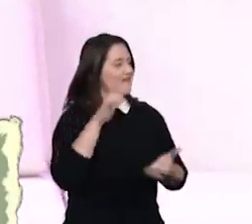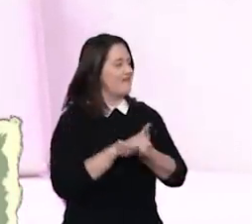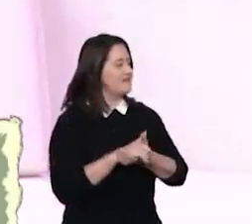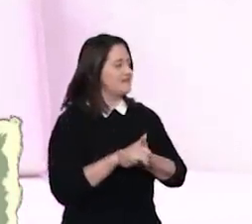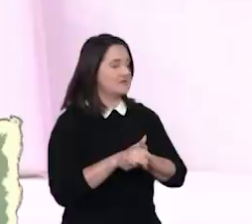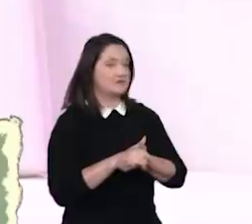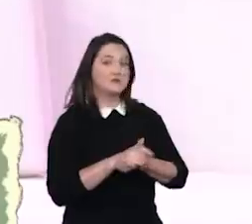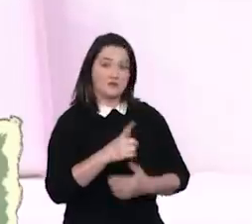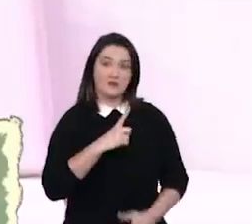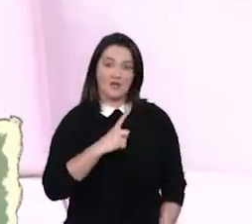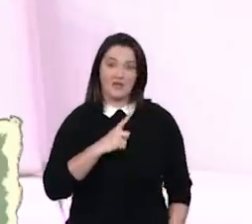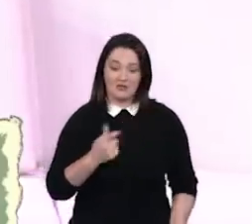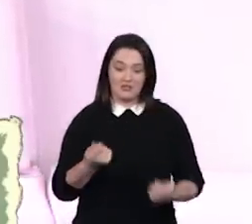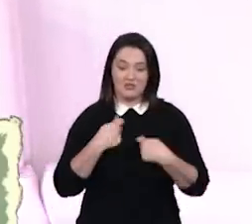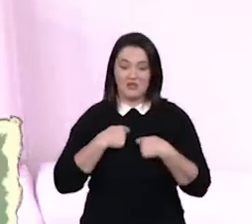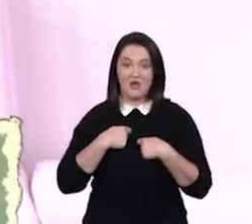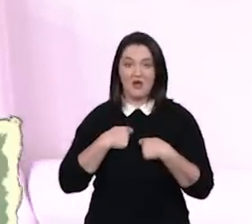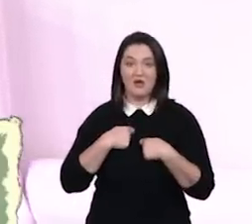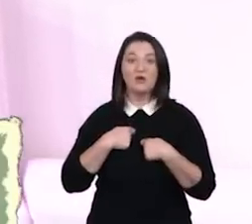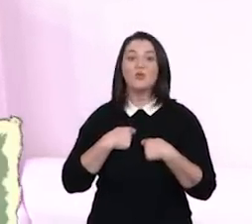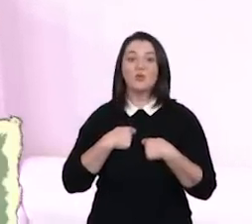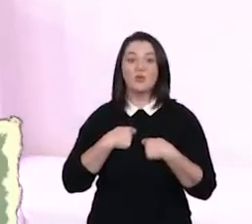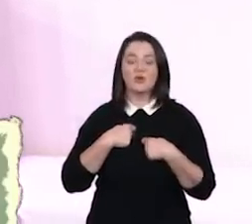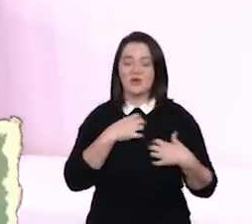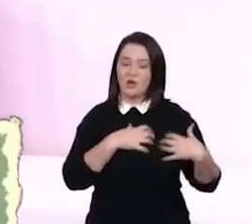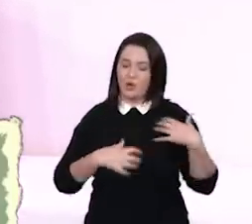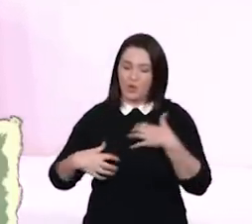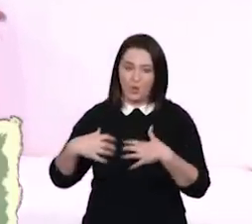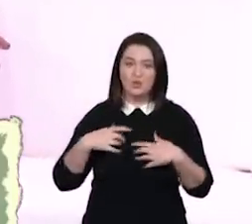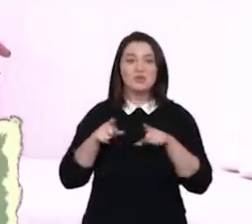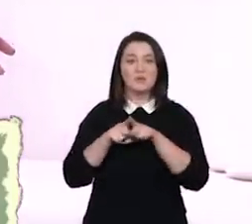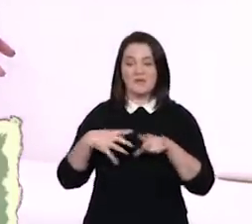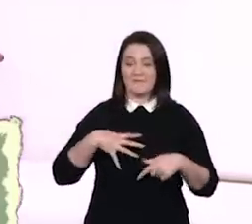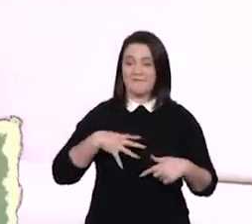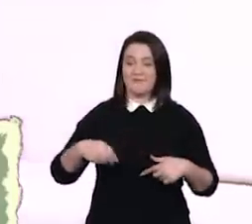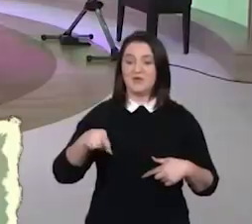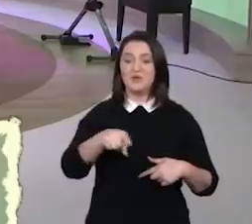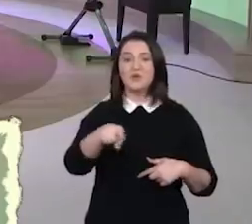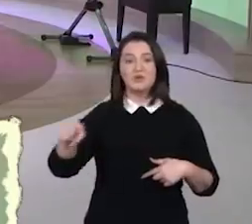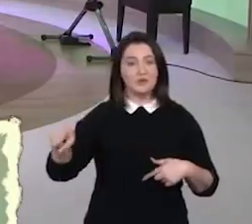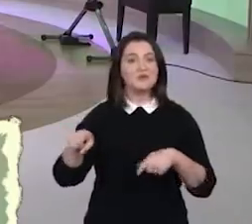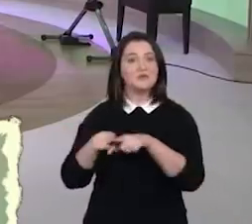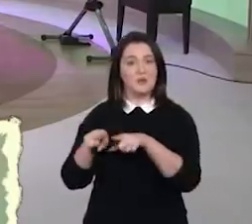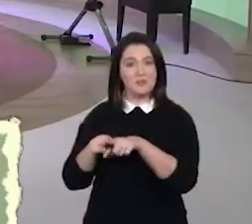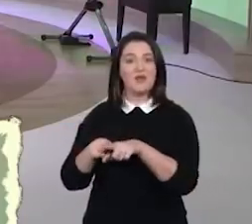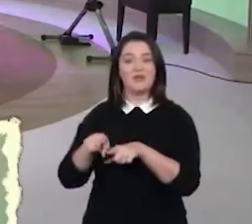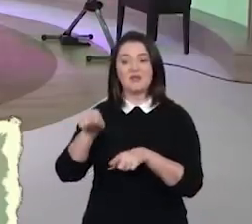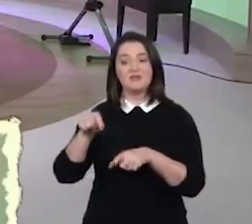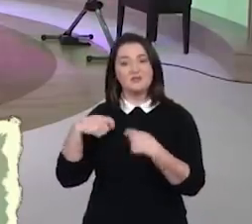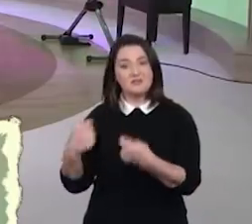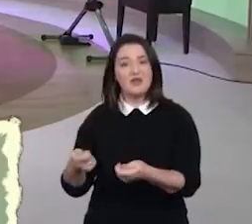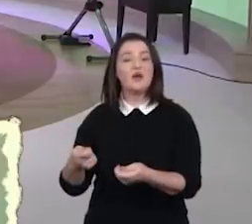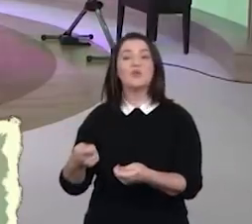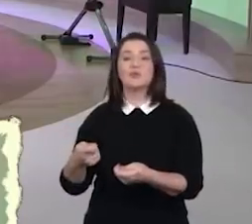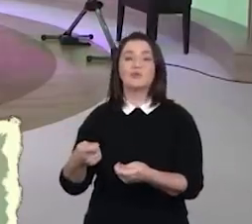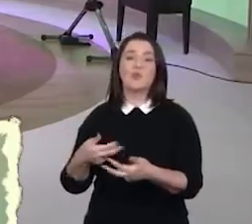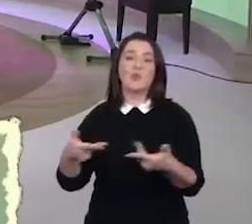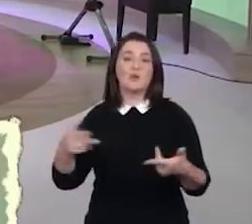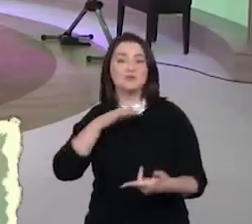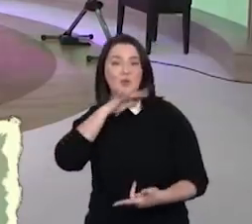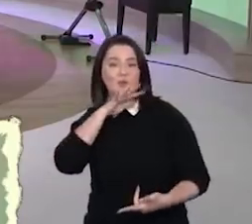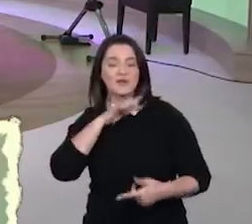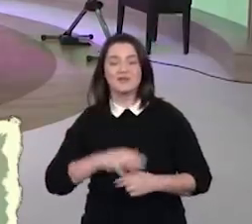traz para si mesmas e para os filhos consequências trágicas. Por isso que nesta noite eu quero que você lembre de uma